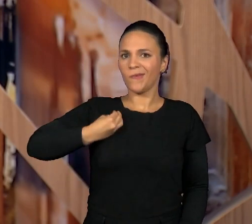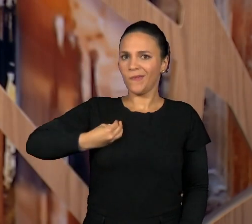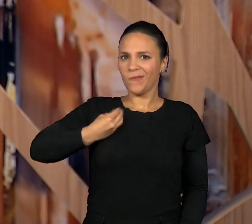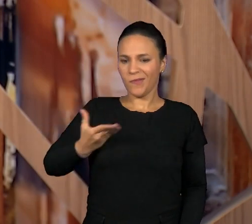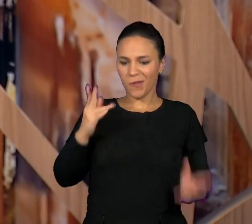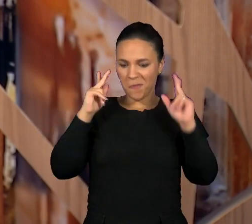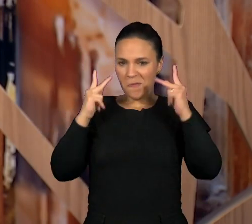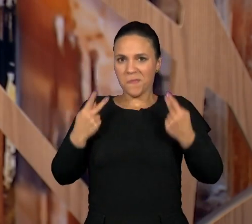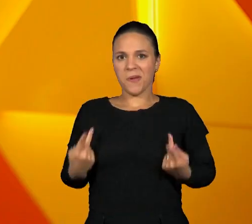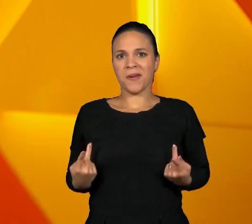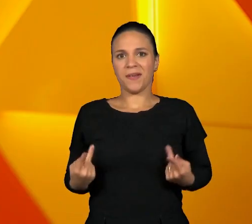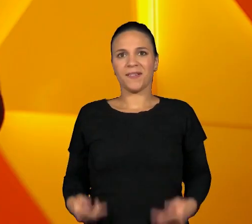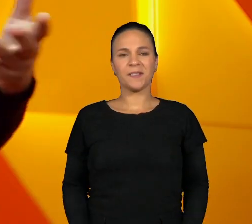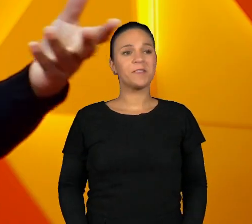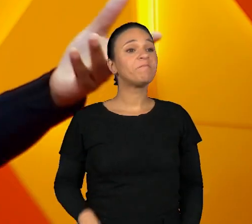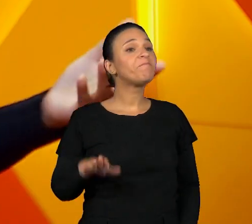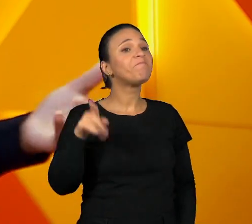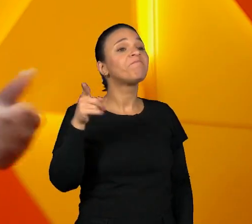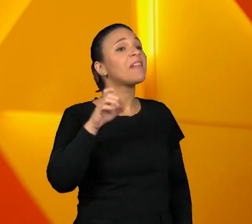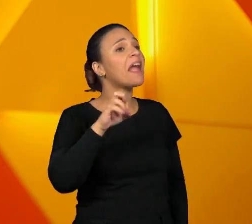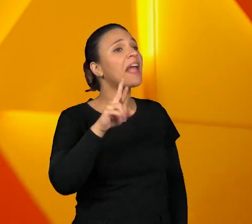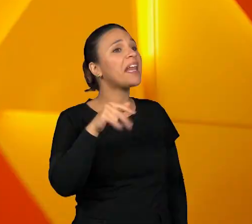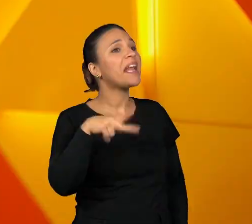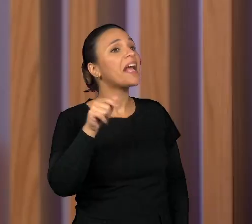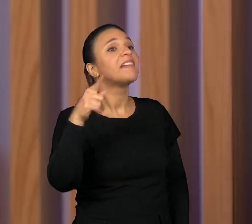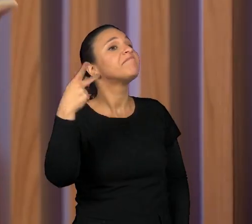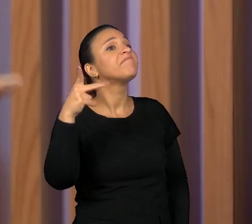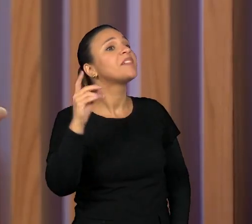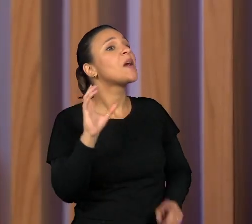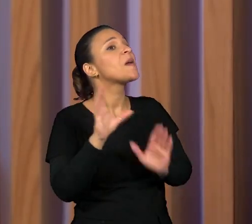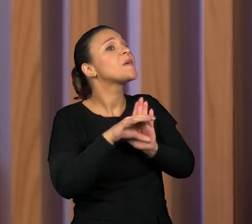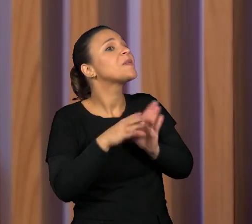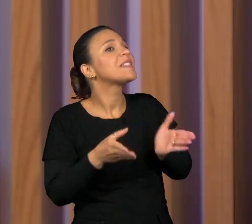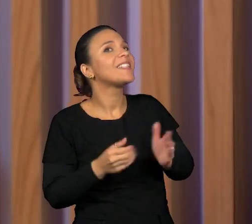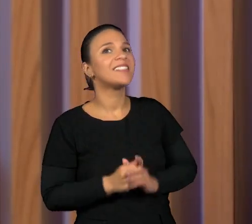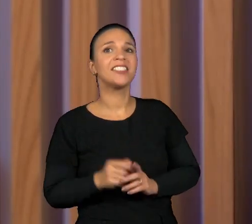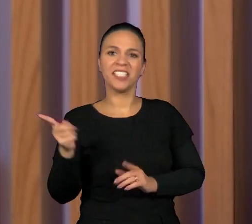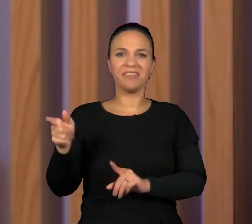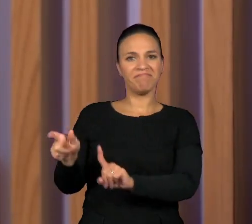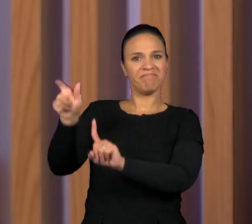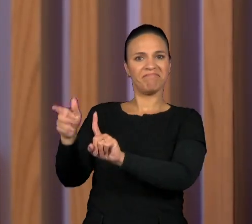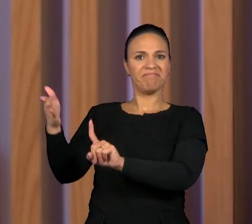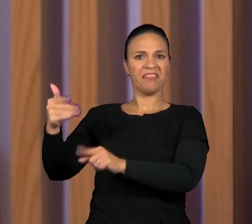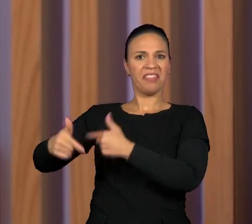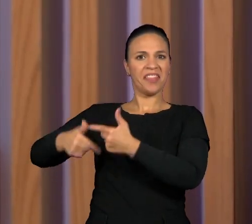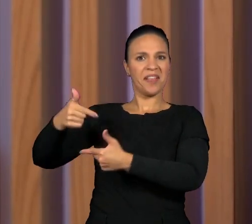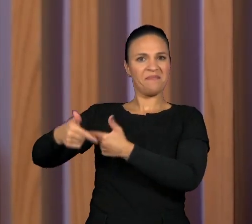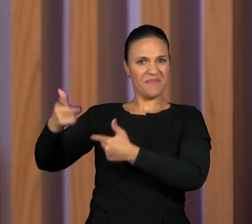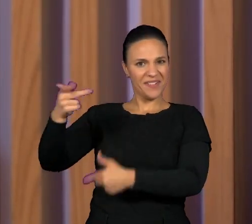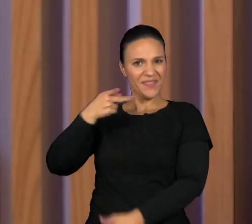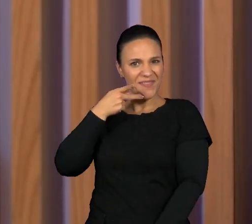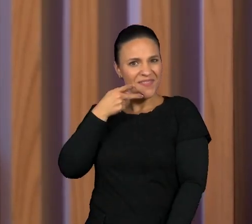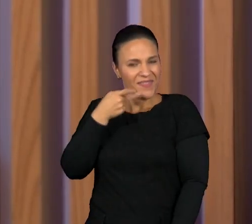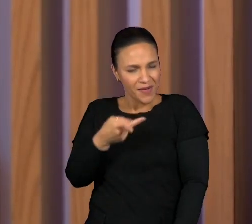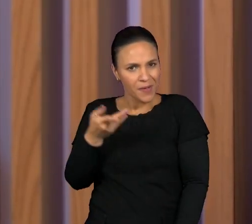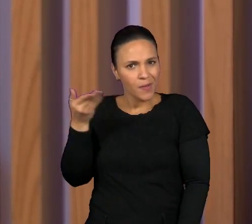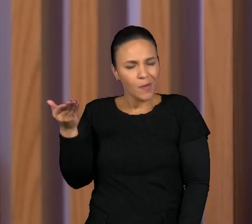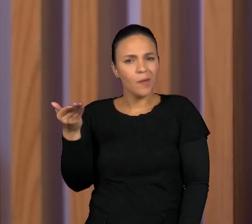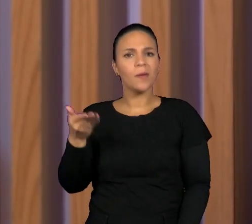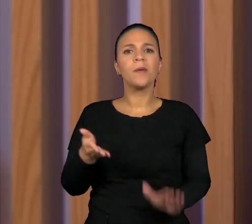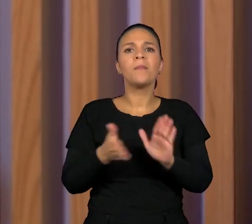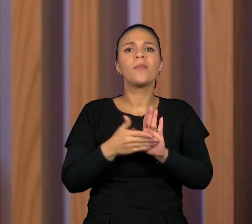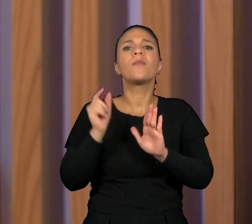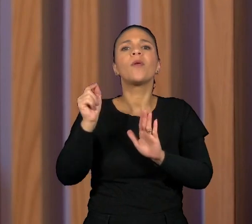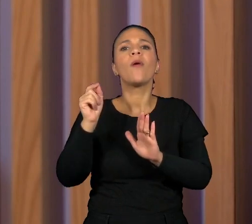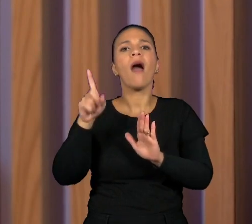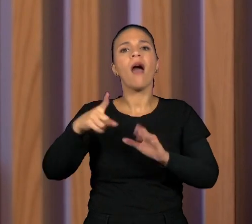ser humano. Érica, e para você, o que é arte? Acho que esse trabalhador que o Claudinei traz, né, ele propõe